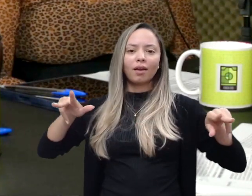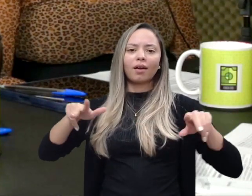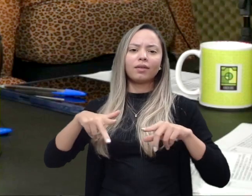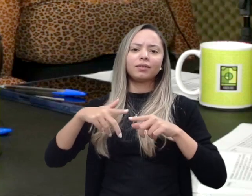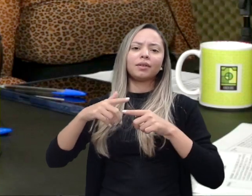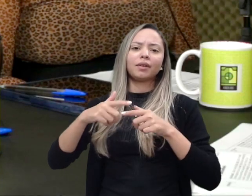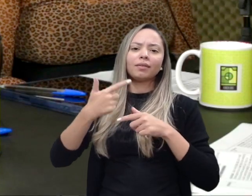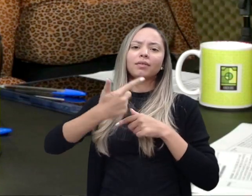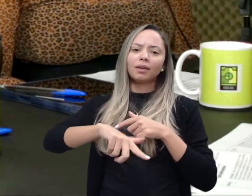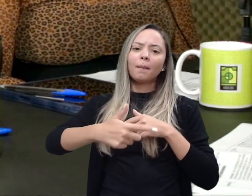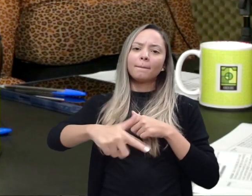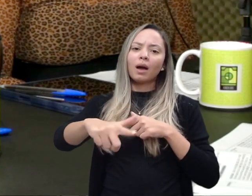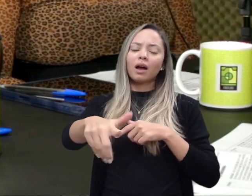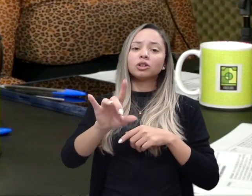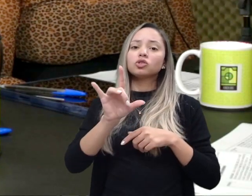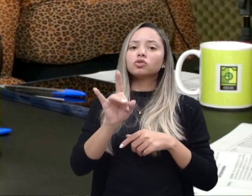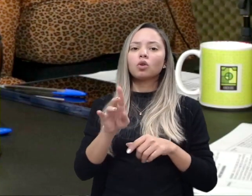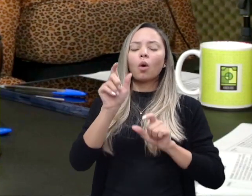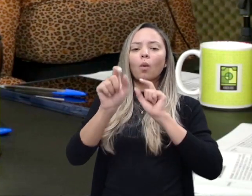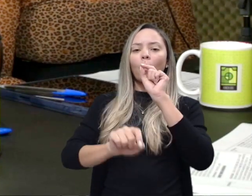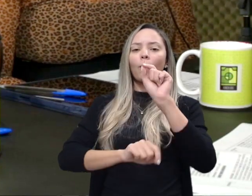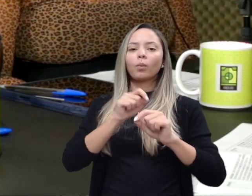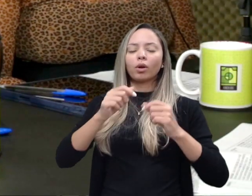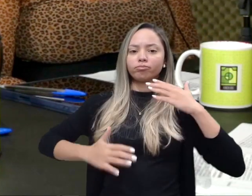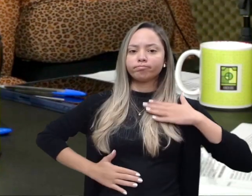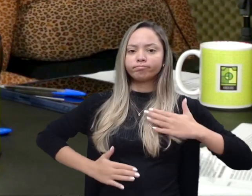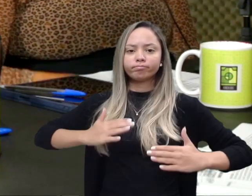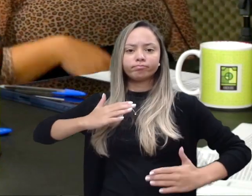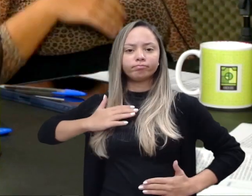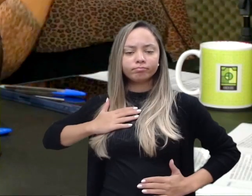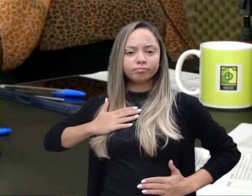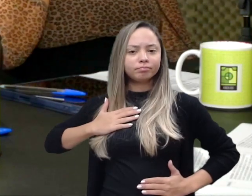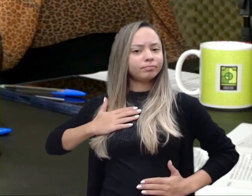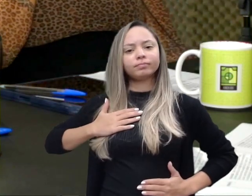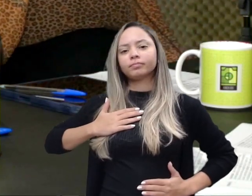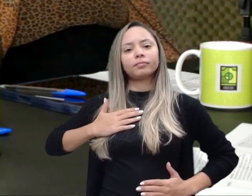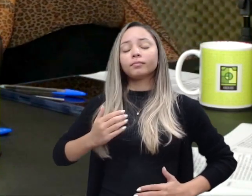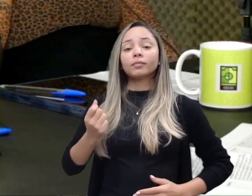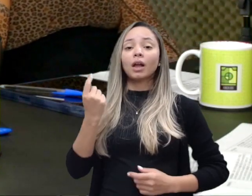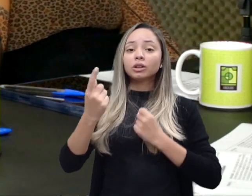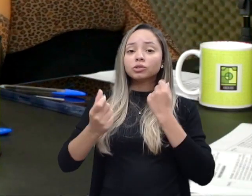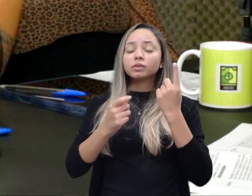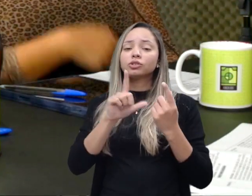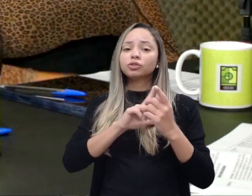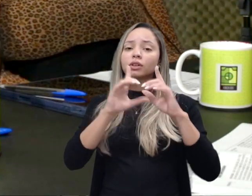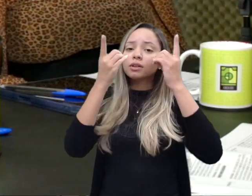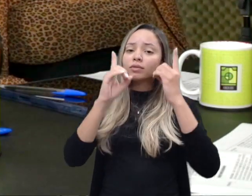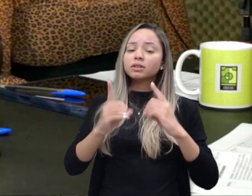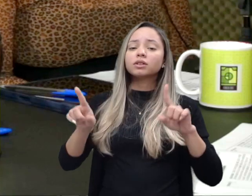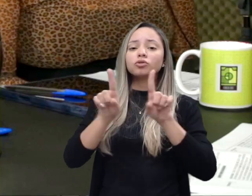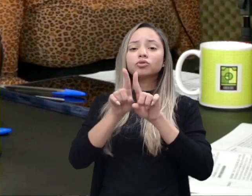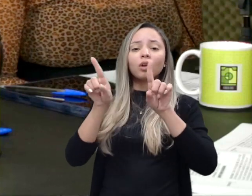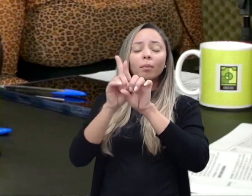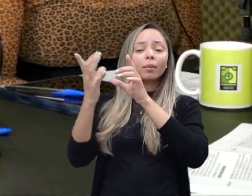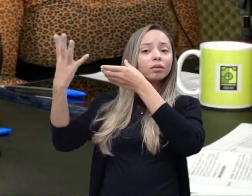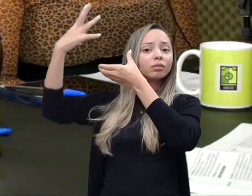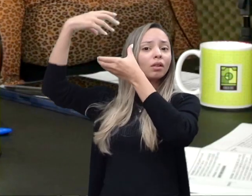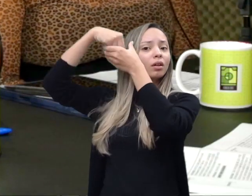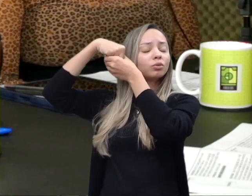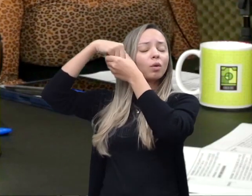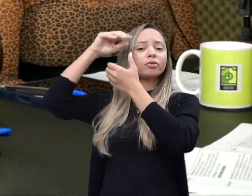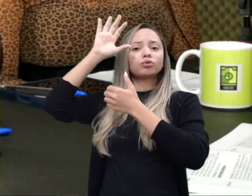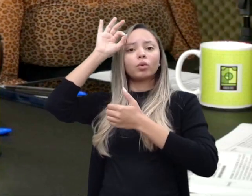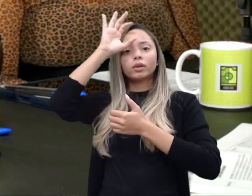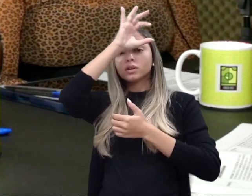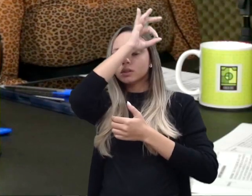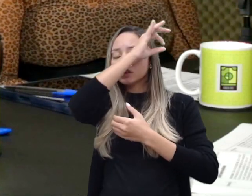deficiência aparente, porque às vezes não vai estar no meu físico a minha dificuldade. A gente tem deficiências intelectuais, a gente tem dificuldades cognitivas, a gente tem